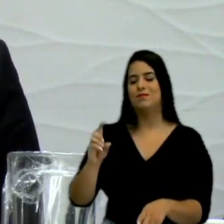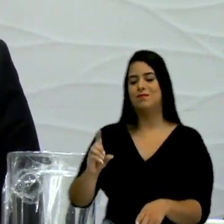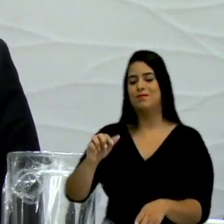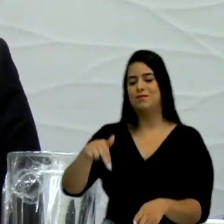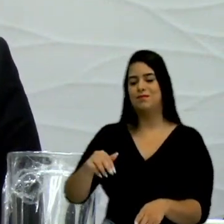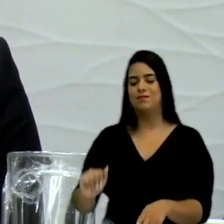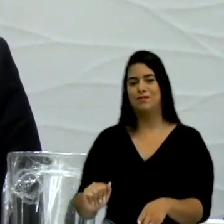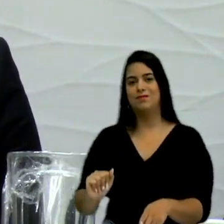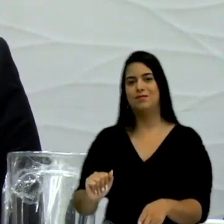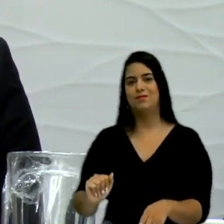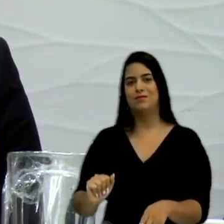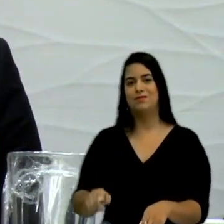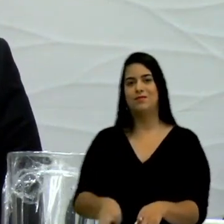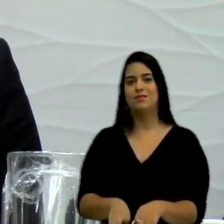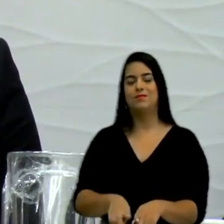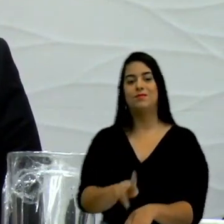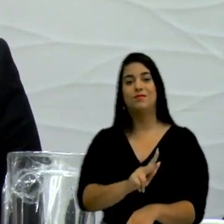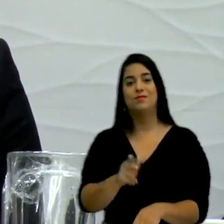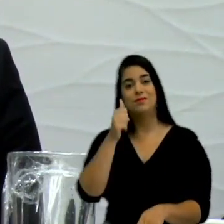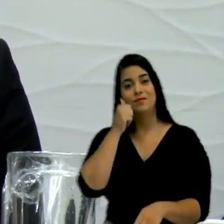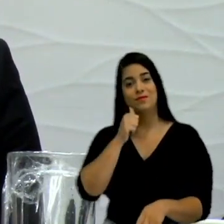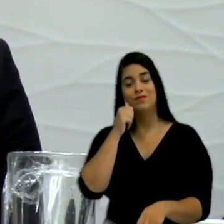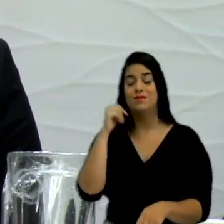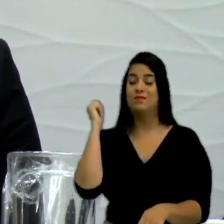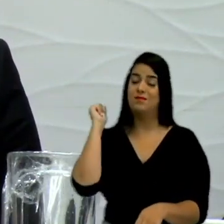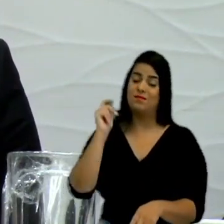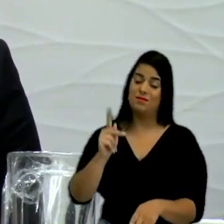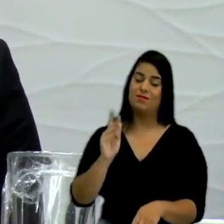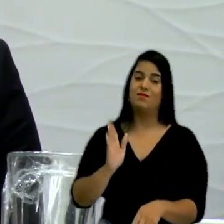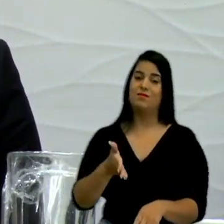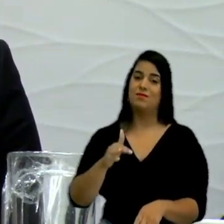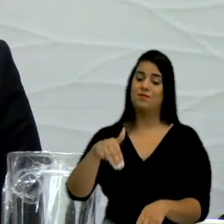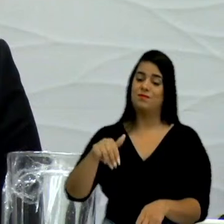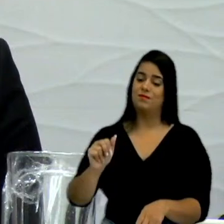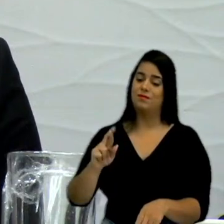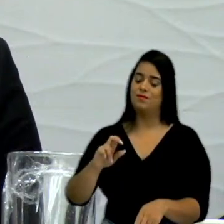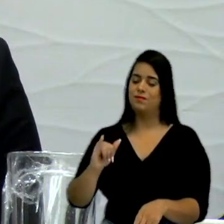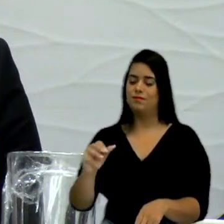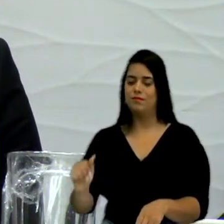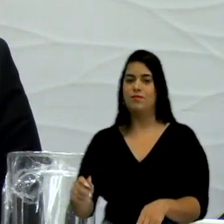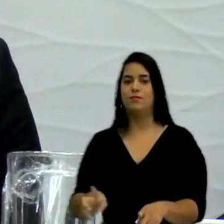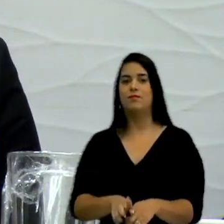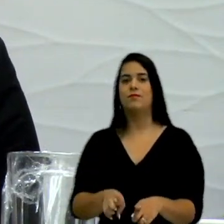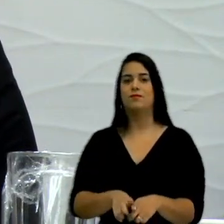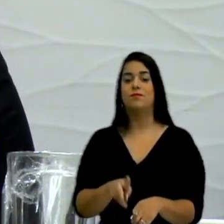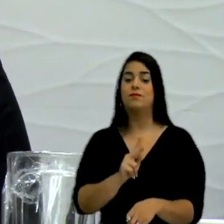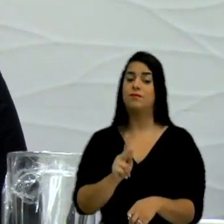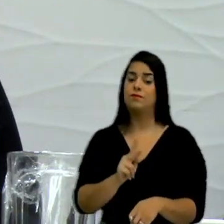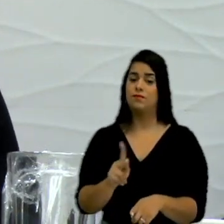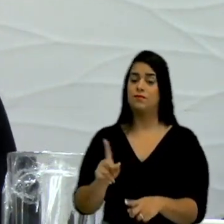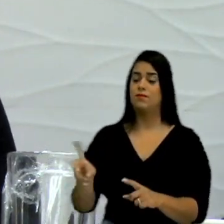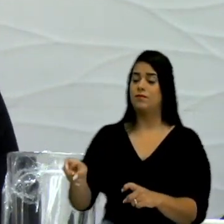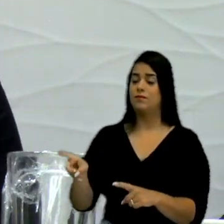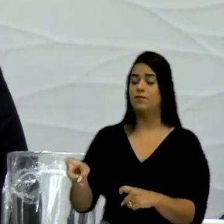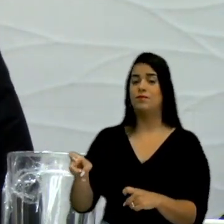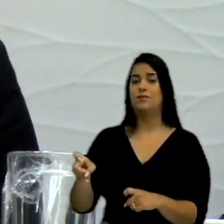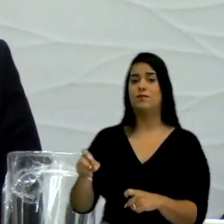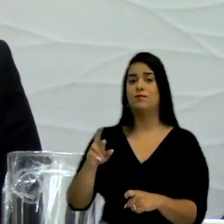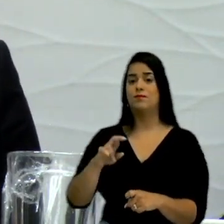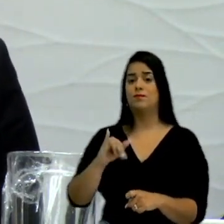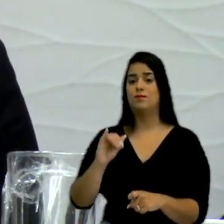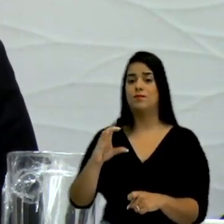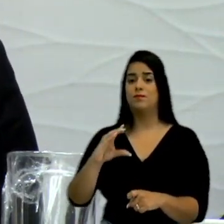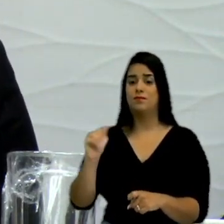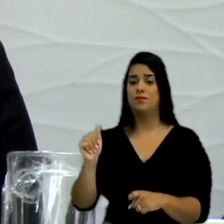Basílio. Também a professora aposentada Maria Ivene Fernandes. Ao professor lá do Sítio em Poeira, a Ricardo